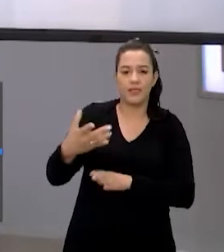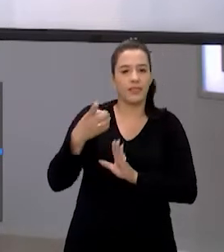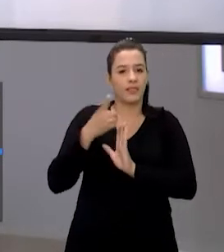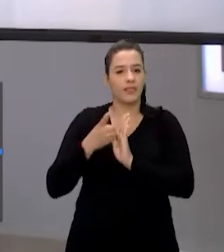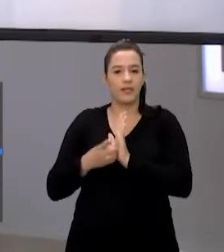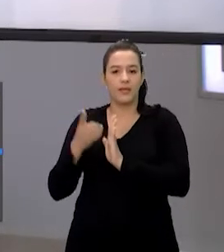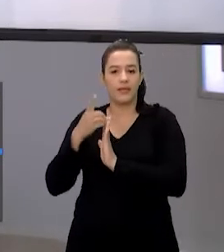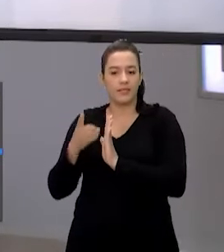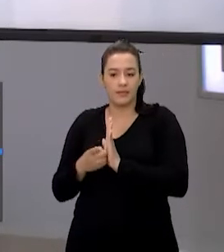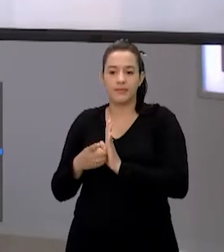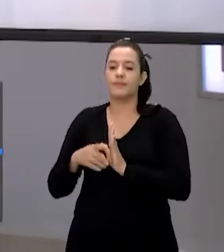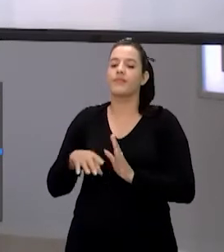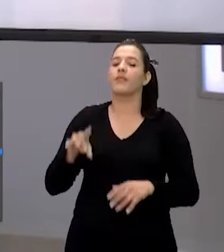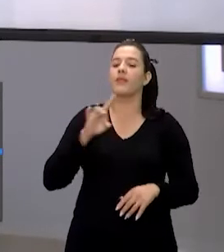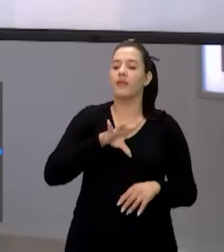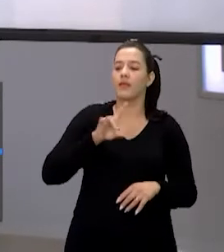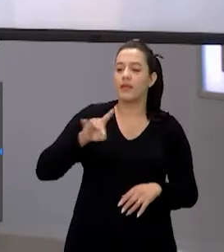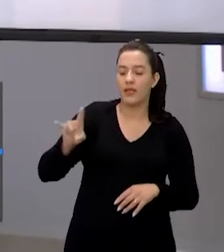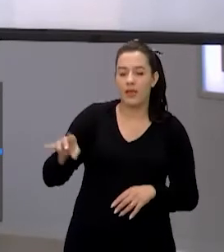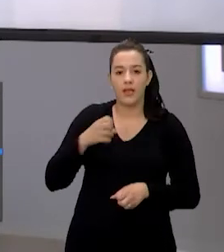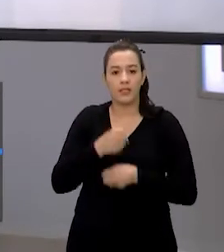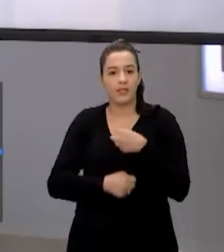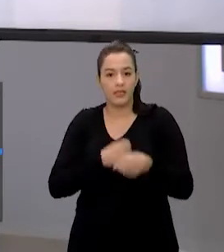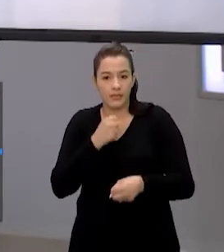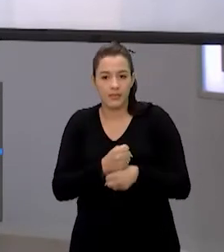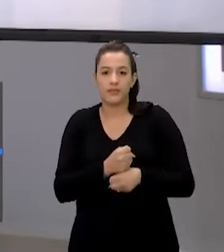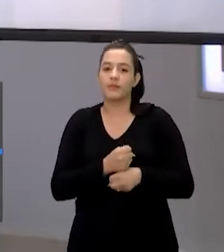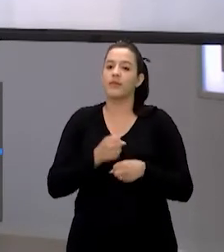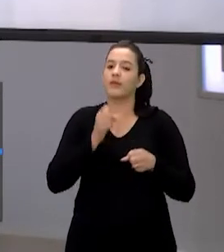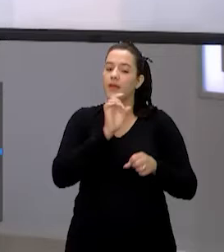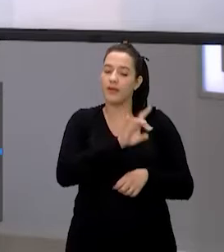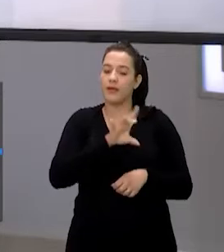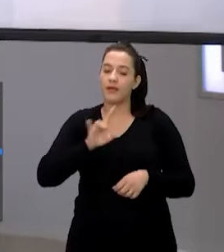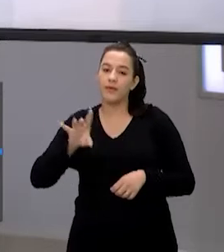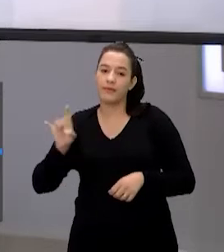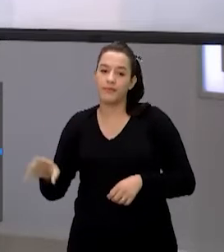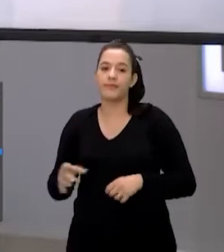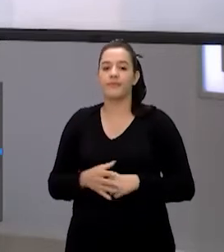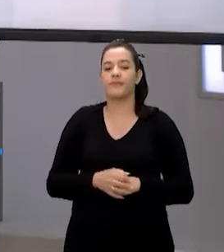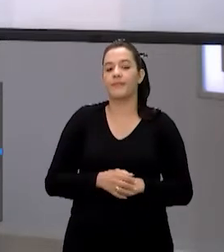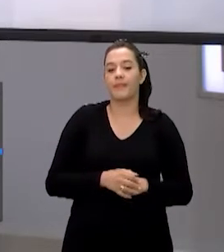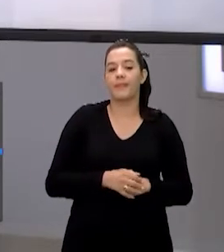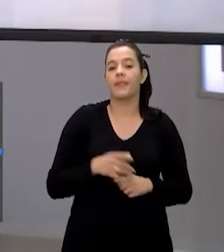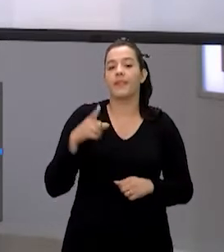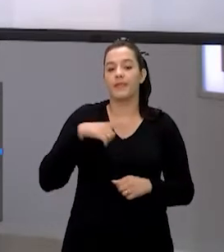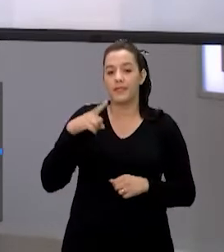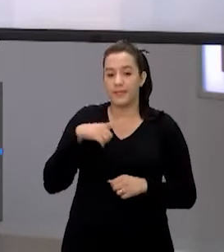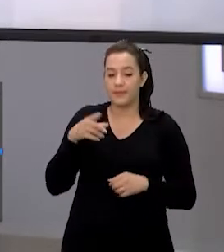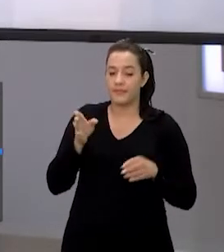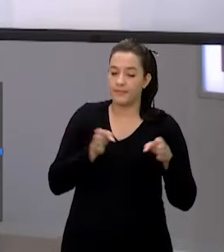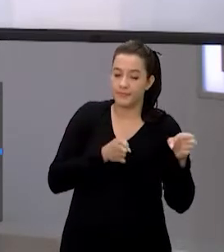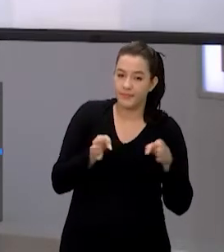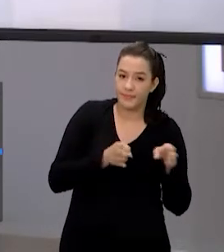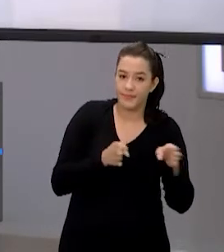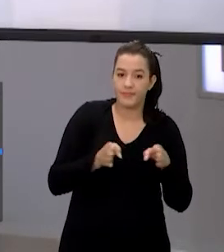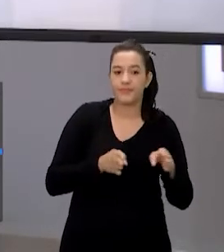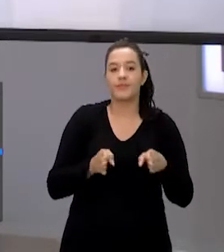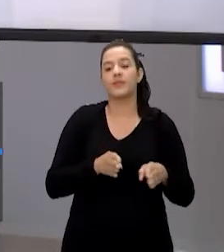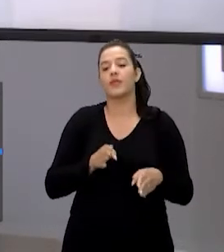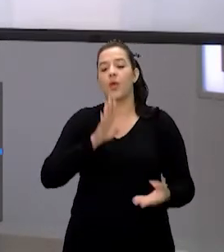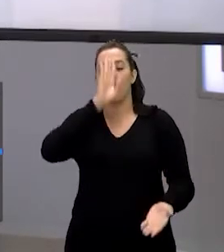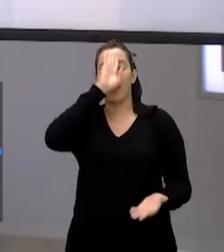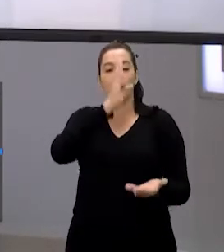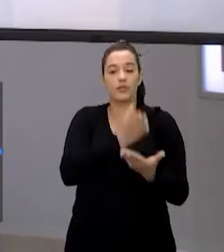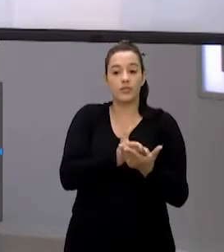foi específica para uma determinada teoria. Então, por exemplo, teve a época da teoria do criacionismo, que